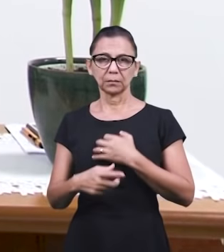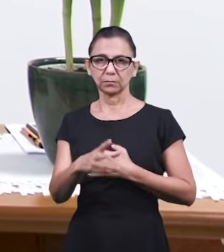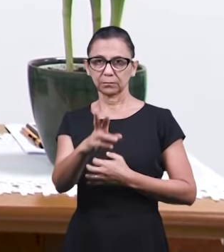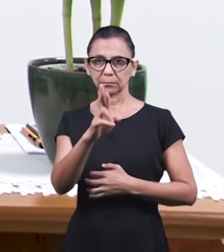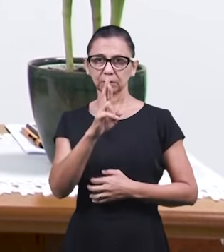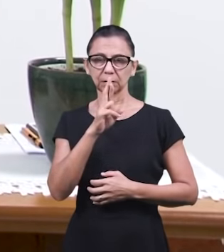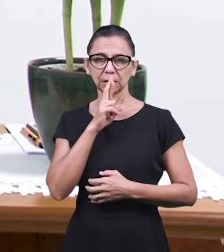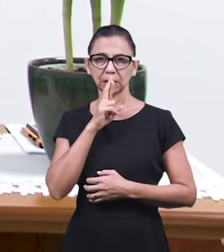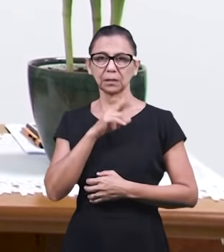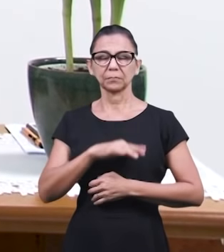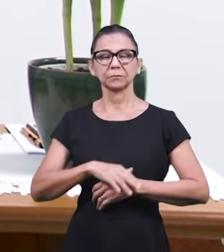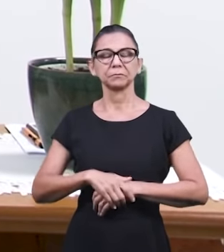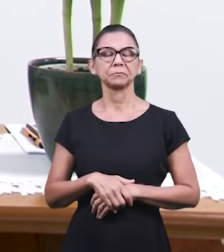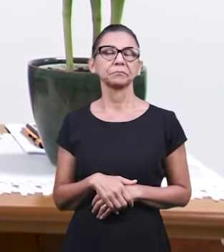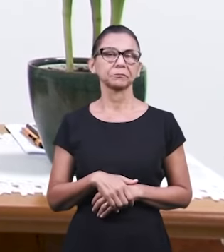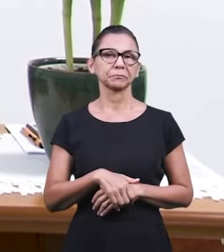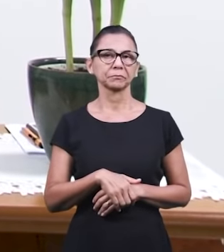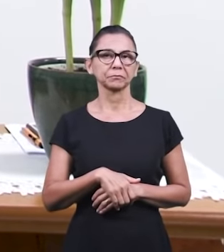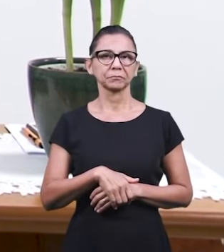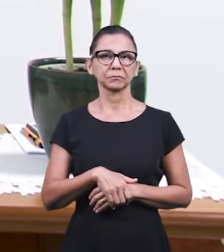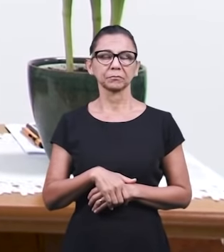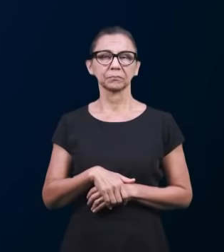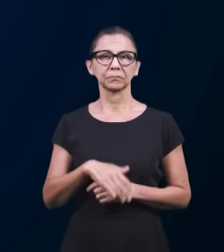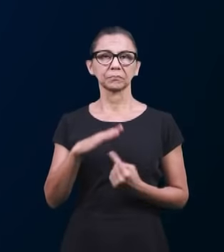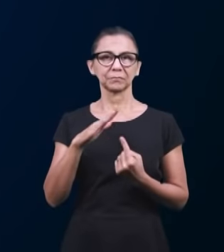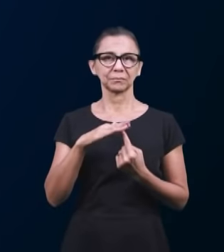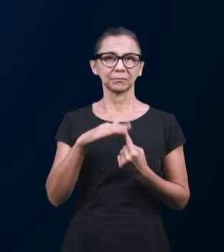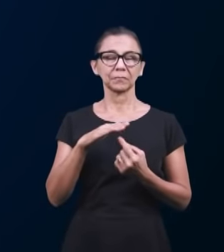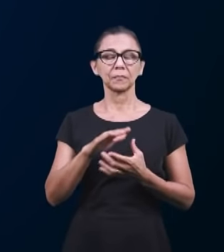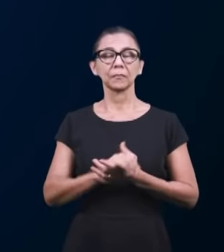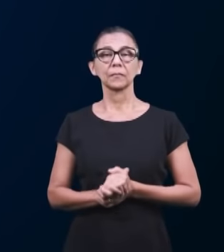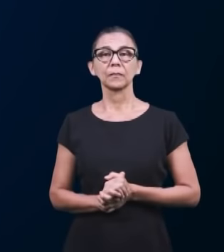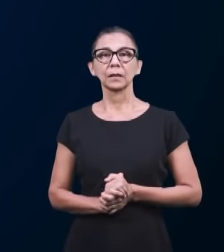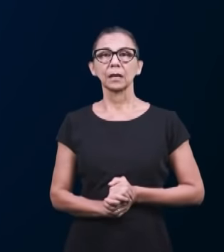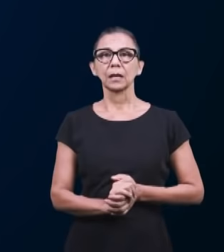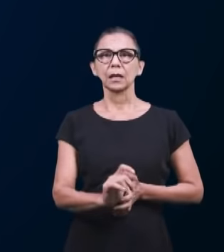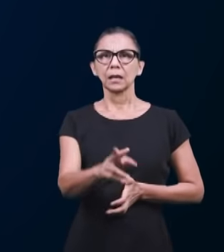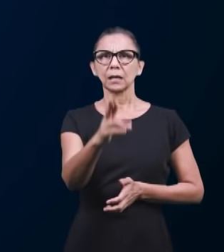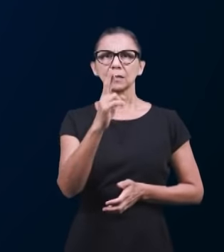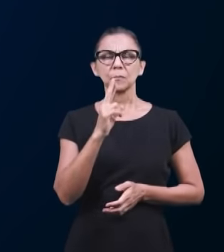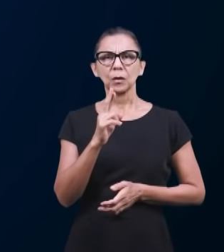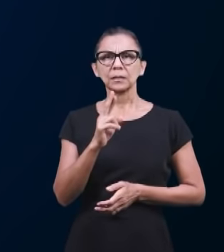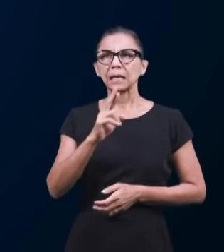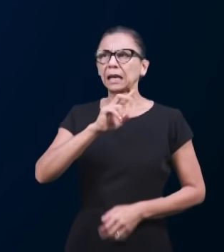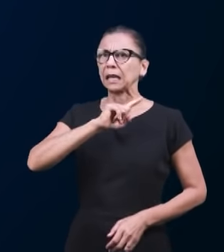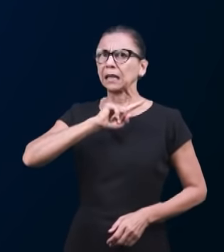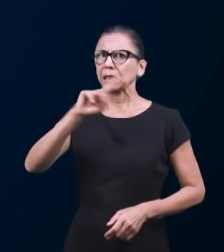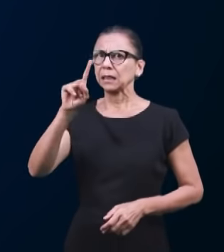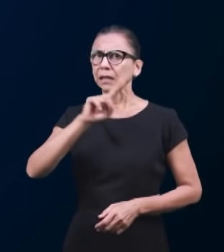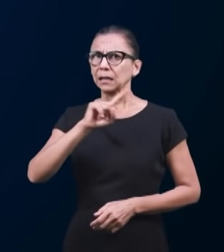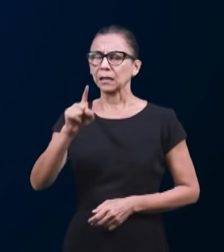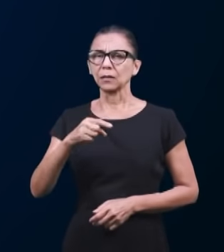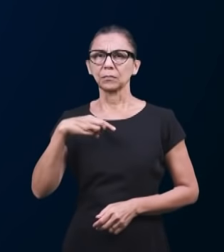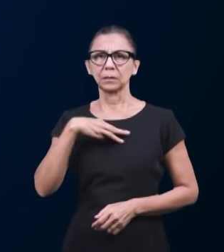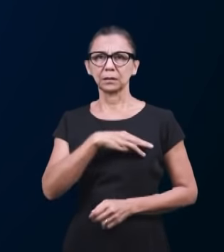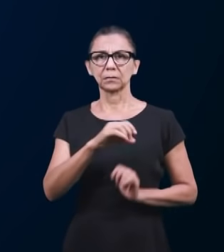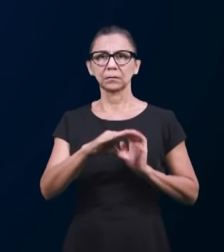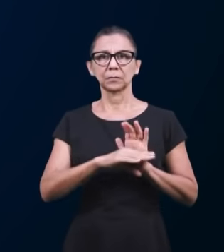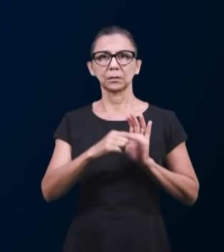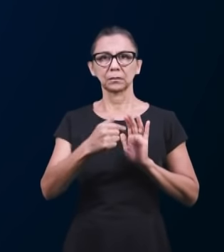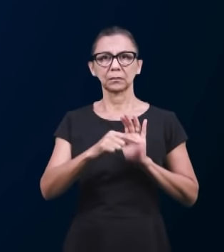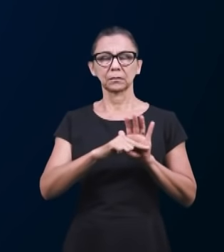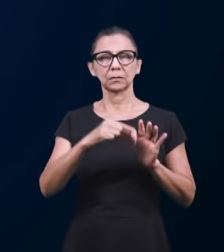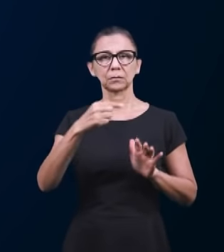Londrina, Paraná. Vamos ouvir então o nosso companheiro. E a resposta é não. E a prova dessa resposta está em Mateus 7,